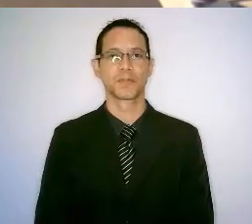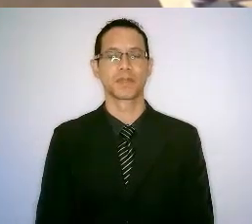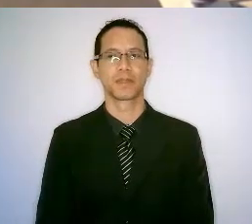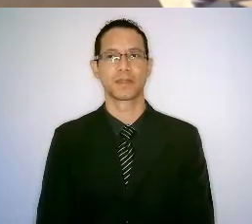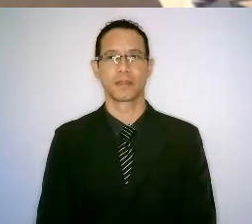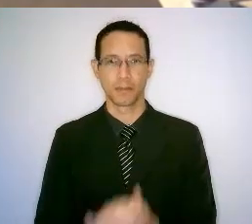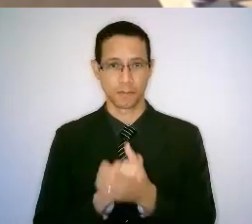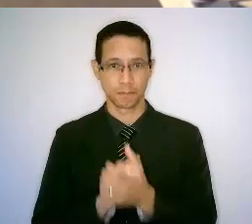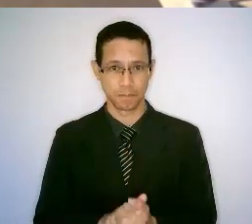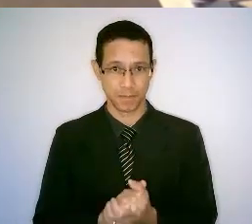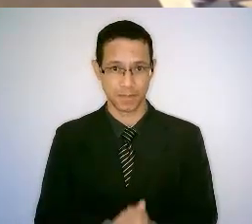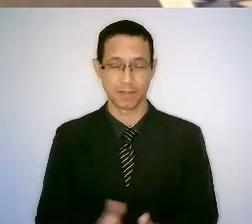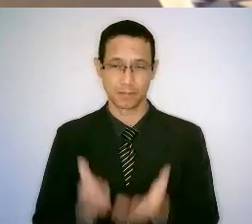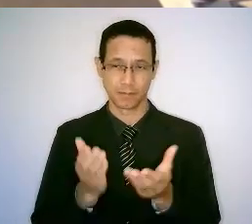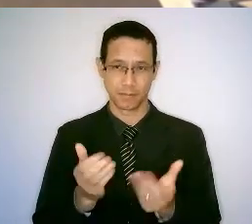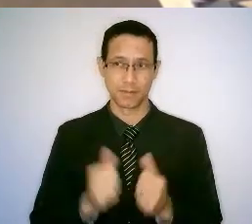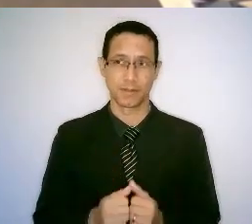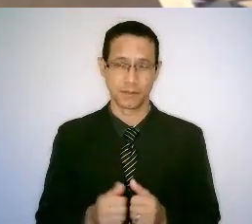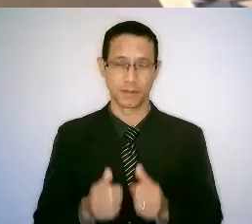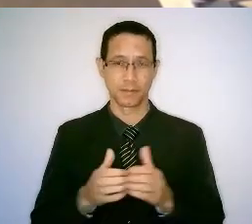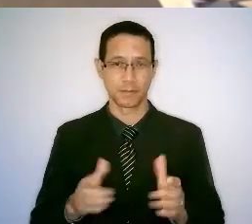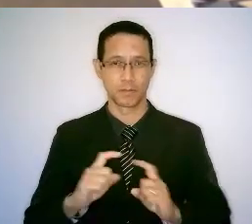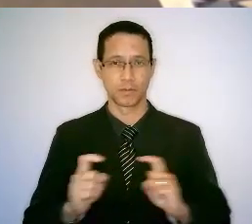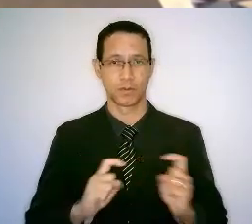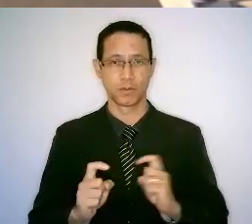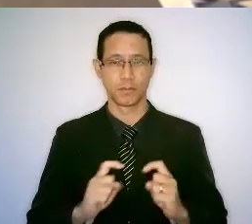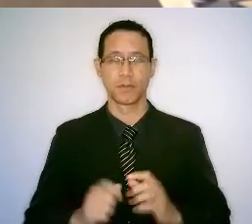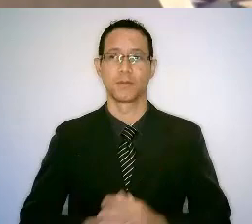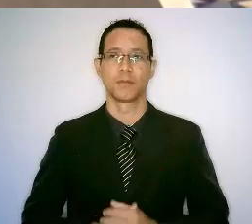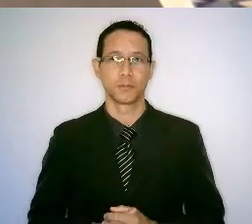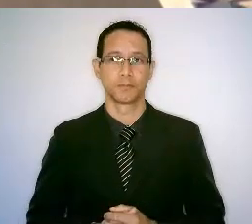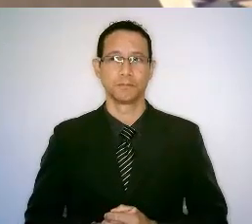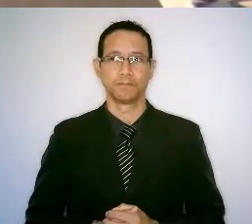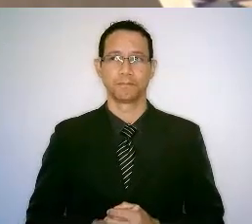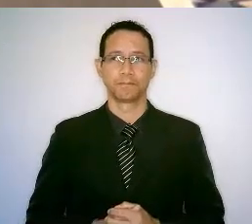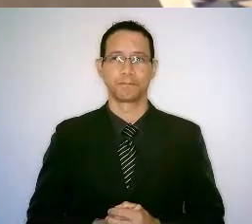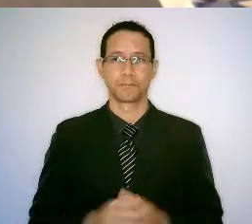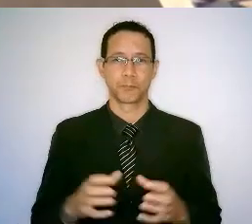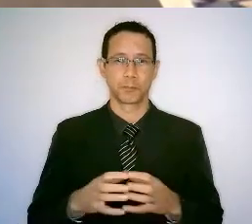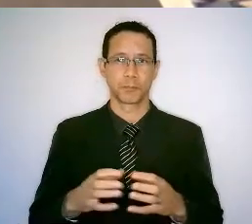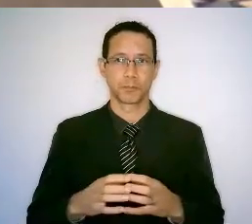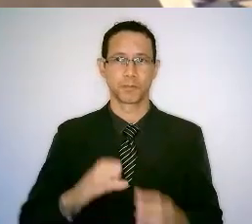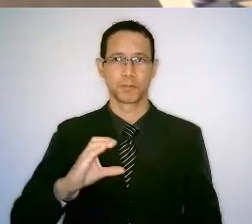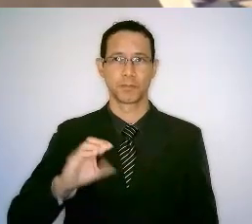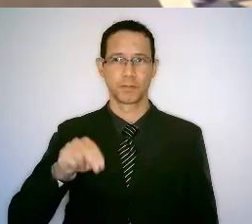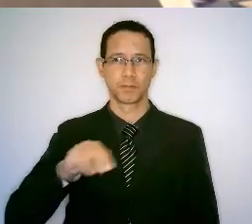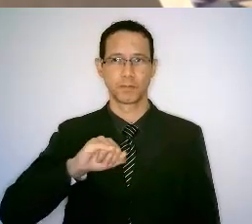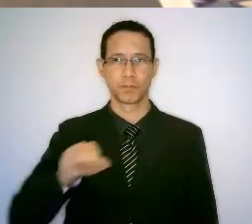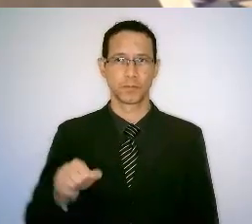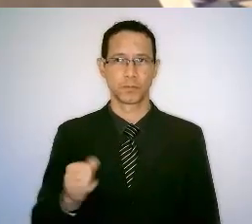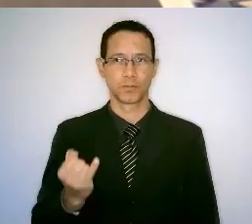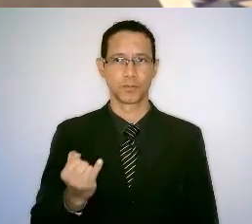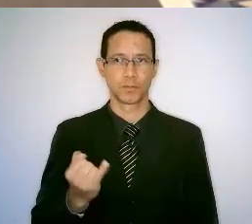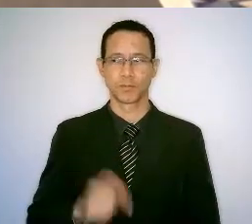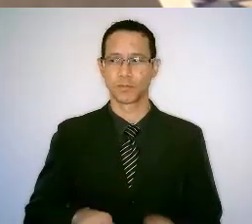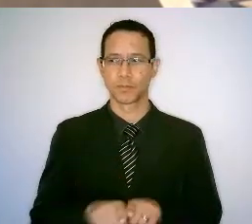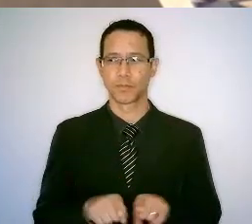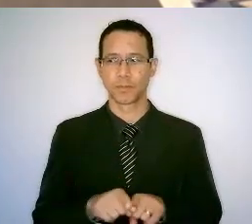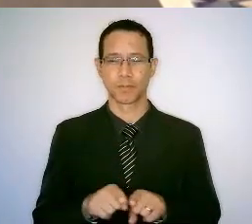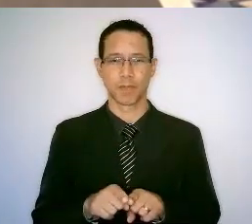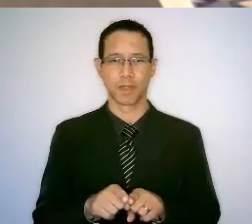Cumprimentando Vossa Excelência na abertura dos trabalhos da equipe CNJ, bem como o